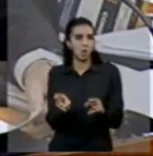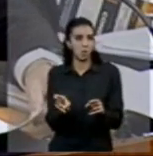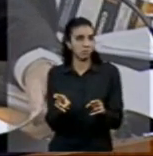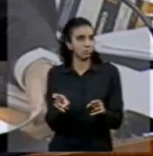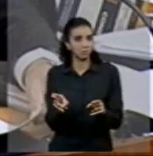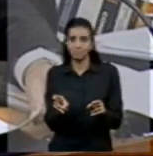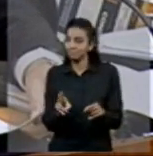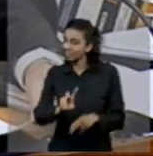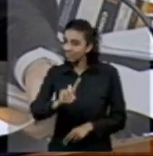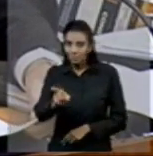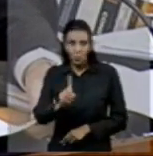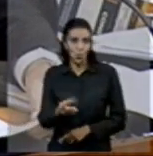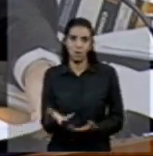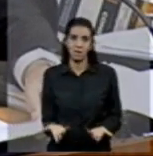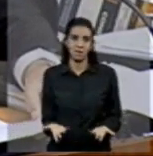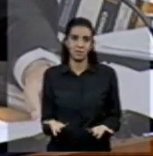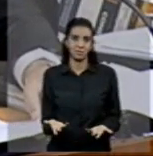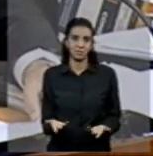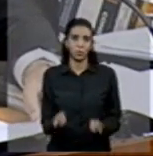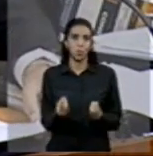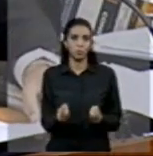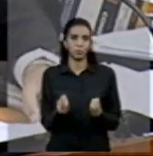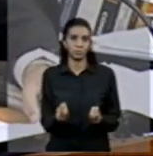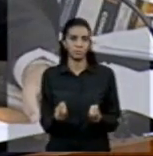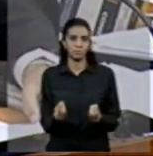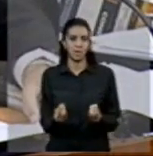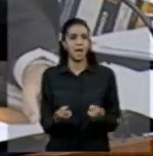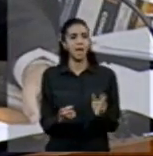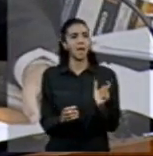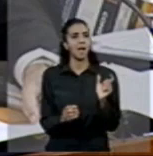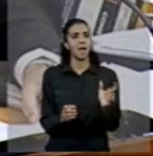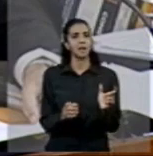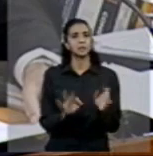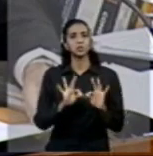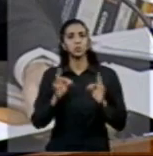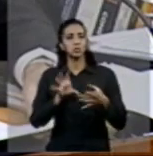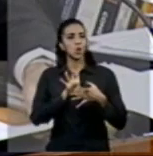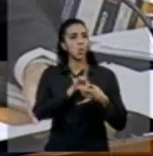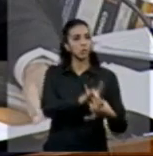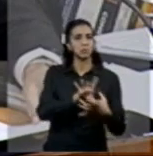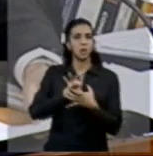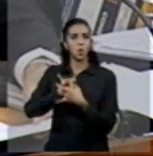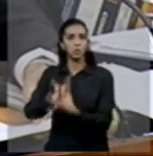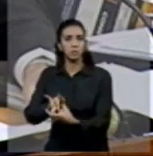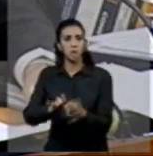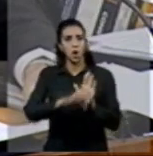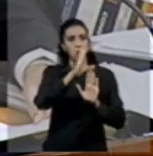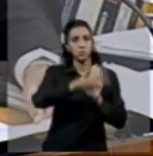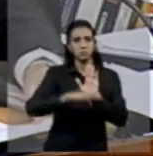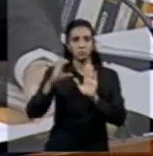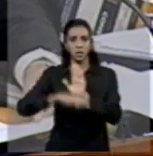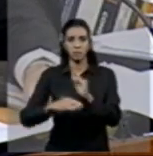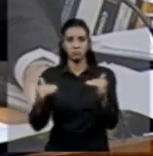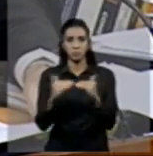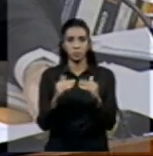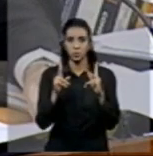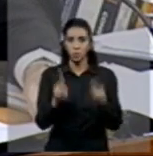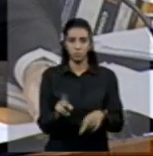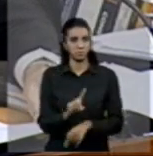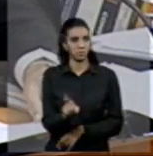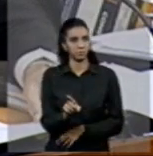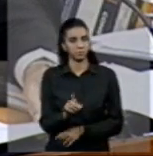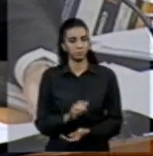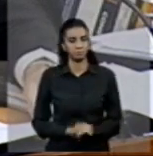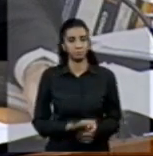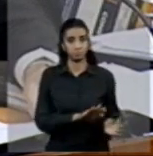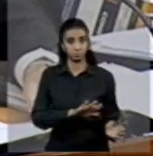não é verdade que haja coincidência entre esses dois conceitos. E o